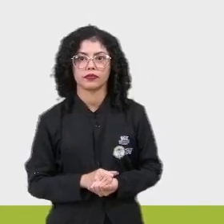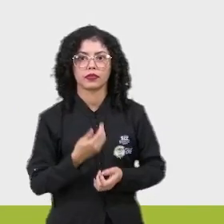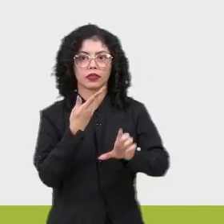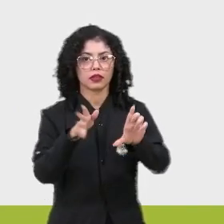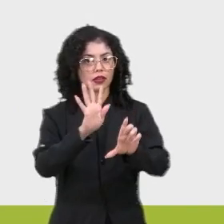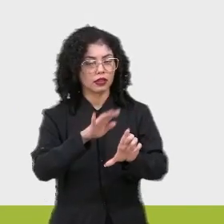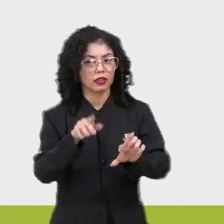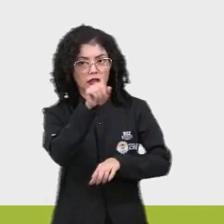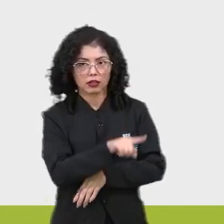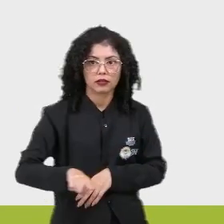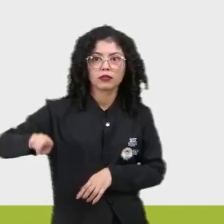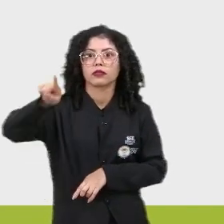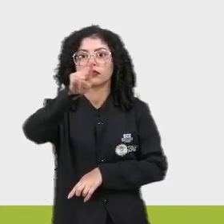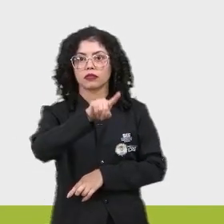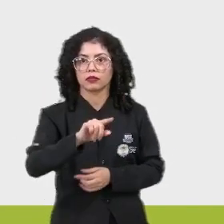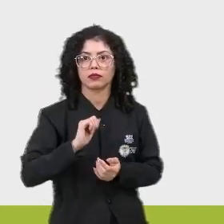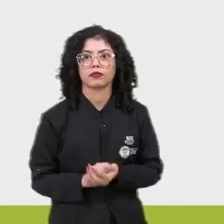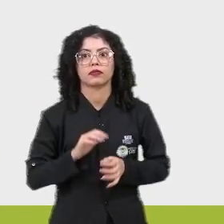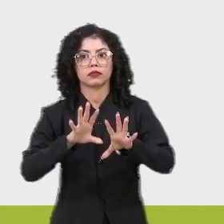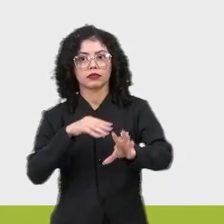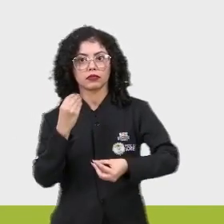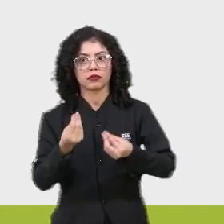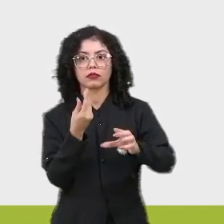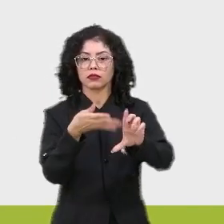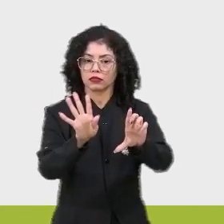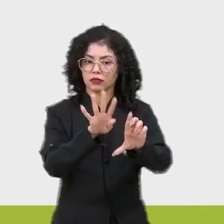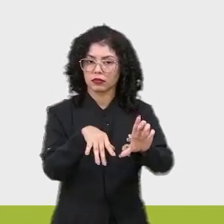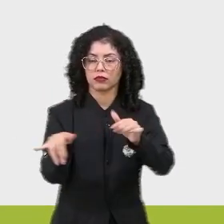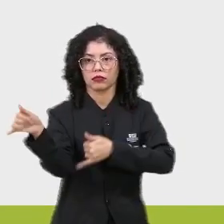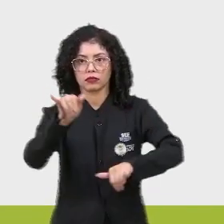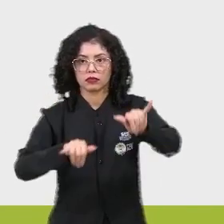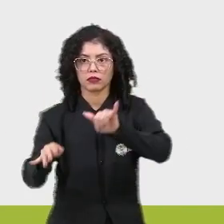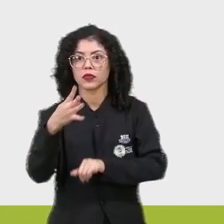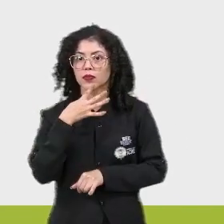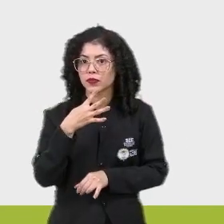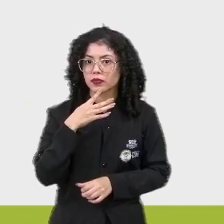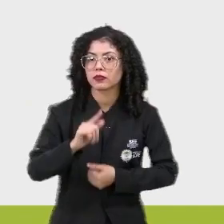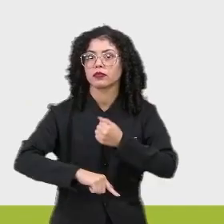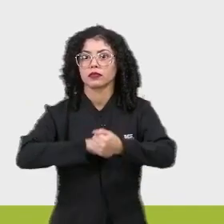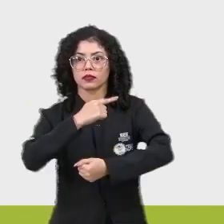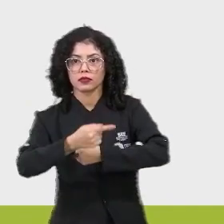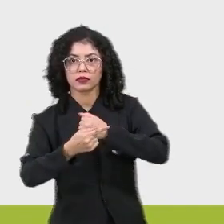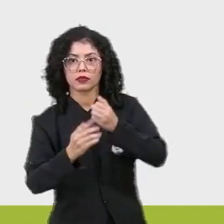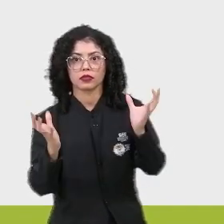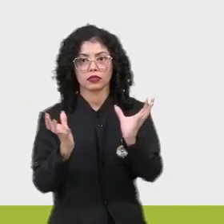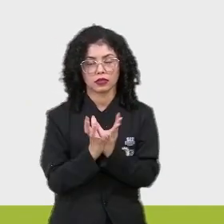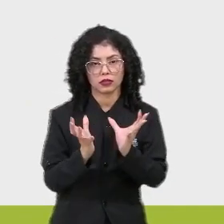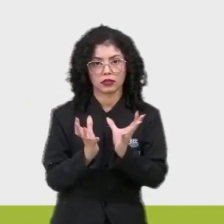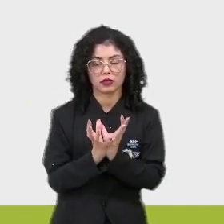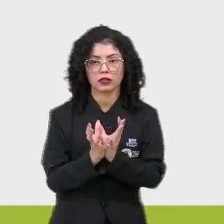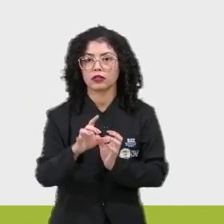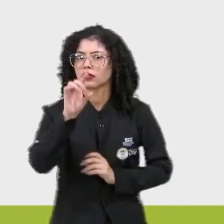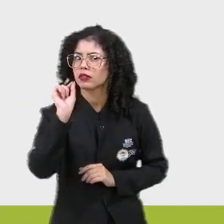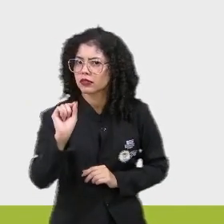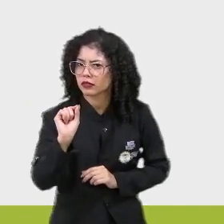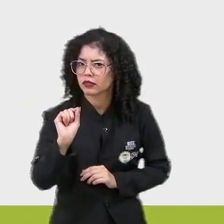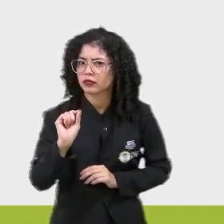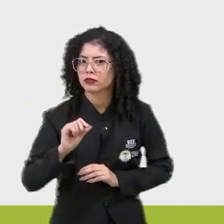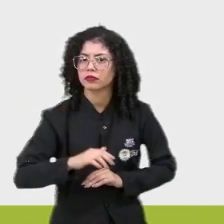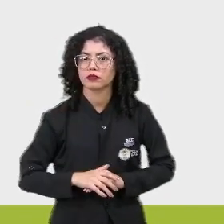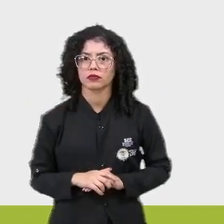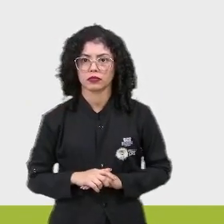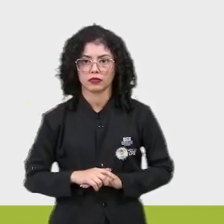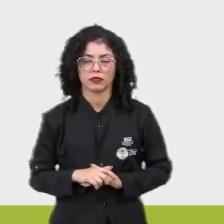convencional. Esta tabela circular, assim como a tabela periódica convencional, tem os átomos